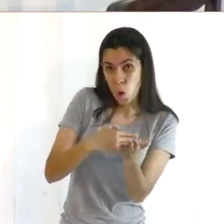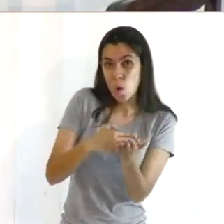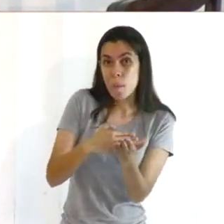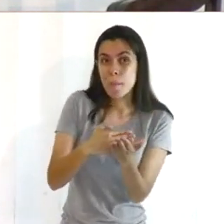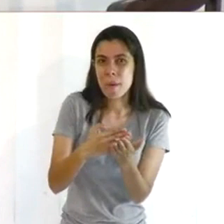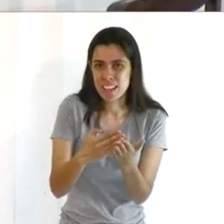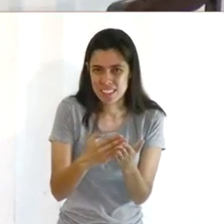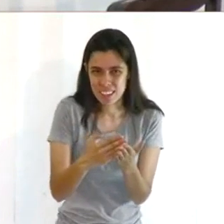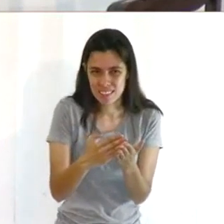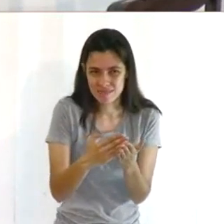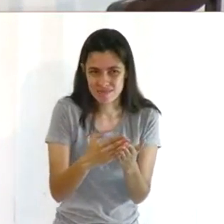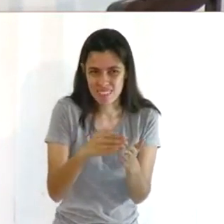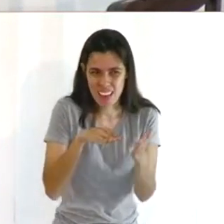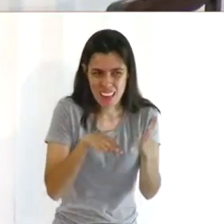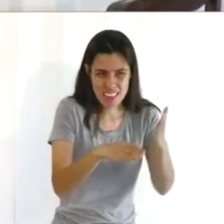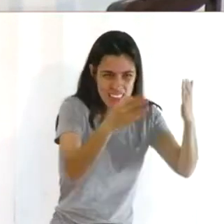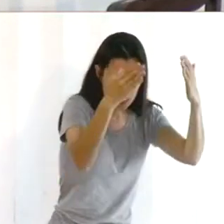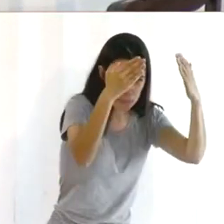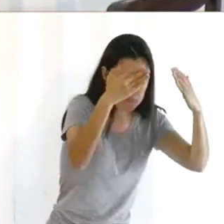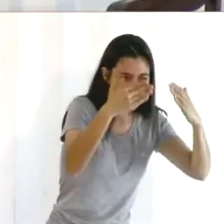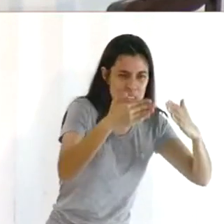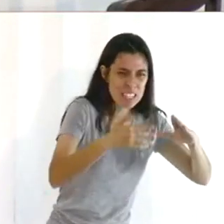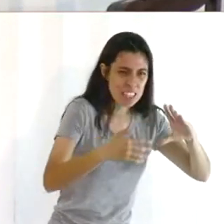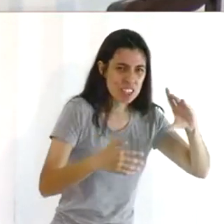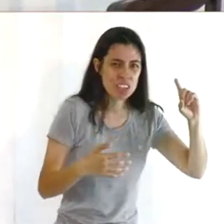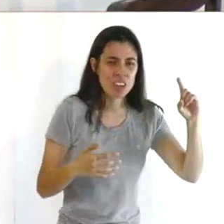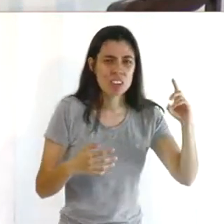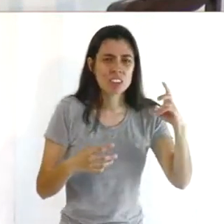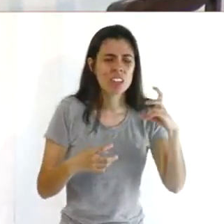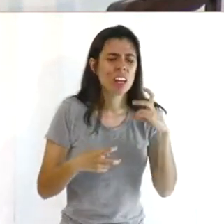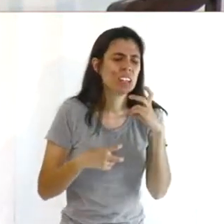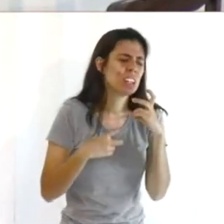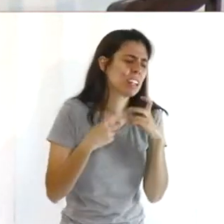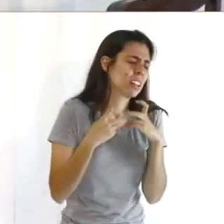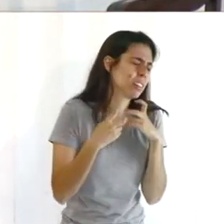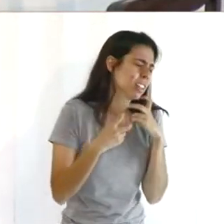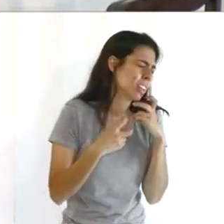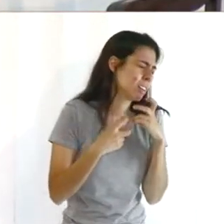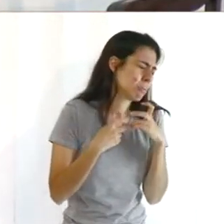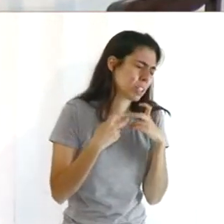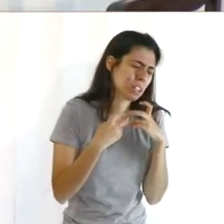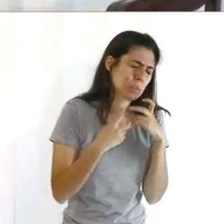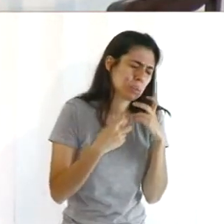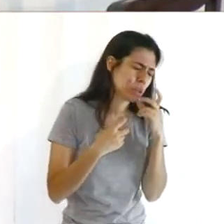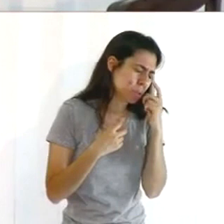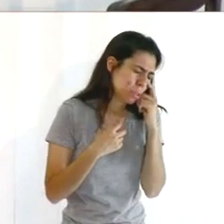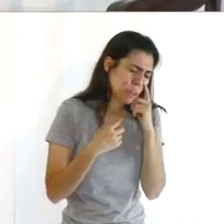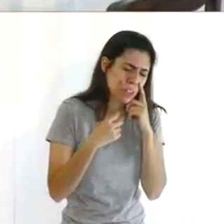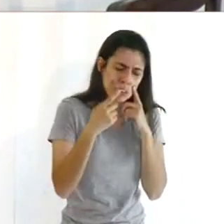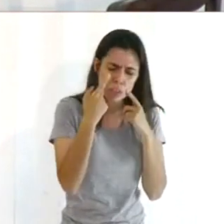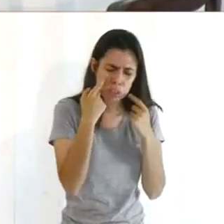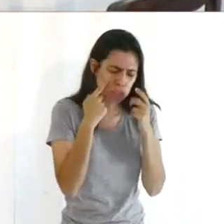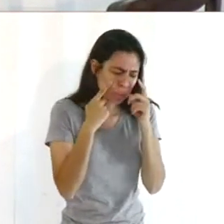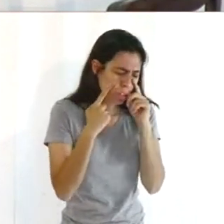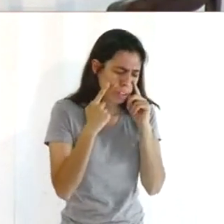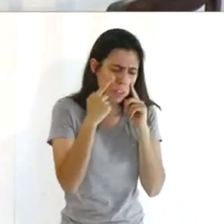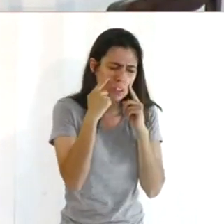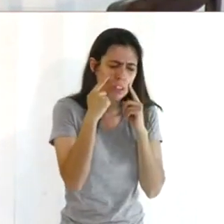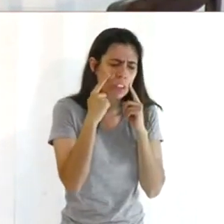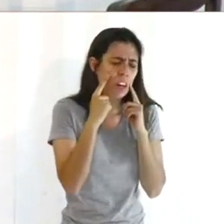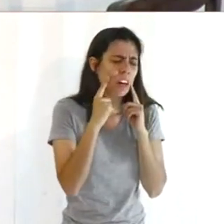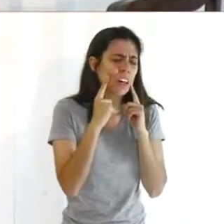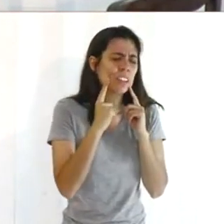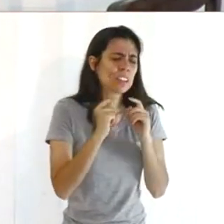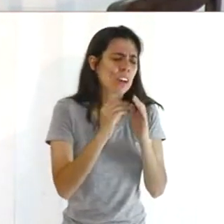porta do quarto fechada, a oração secreta ao Pai, às vezes eu ali vou me derramar diante dEle, às vezes ali eu